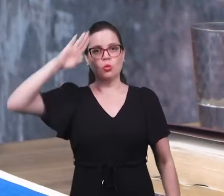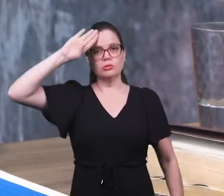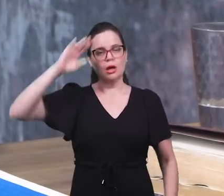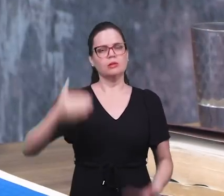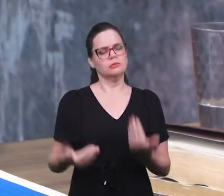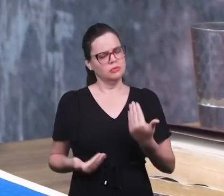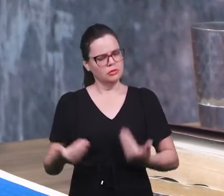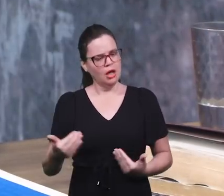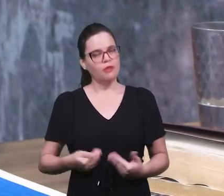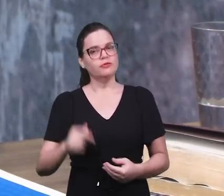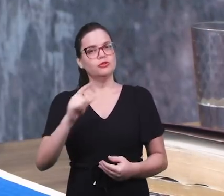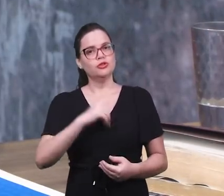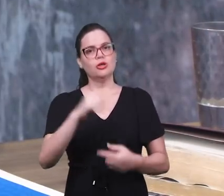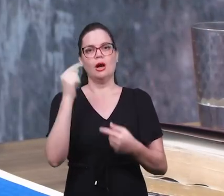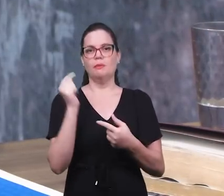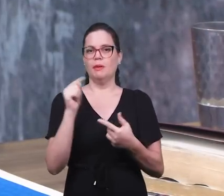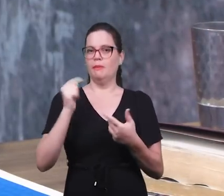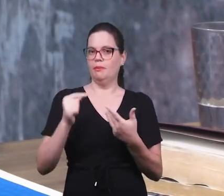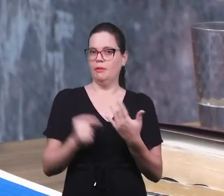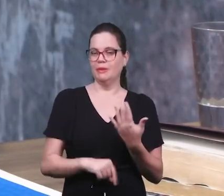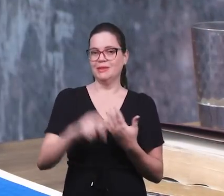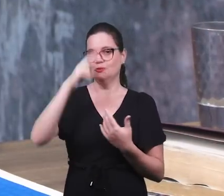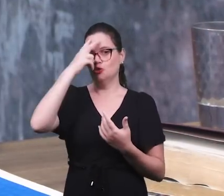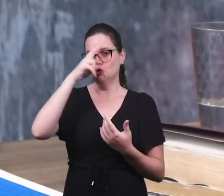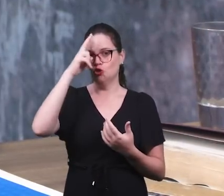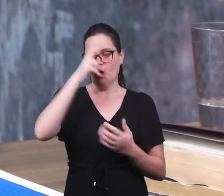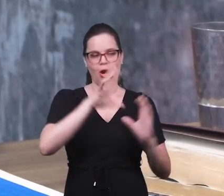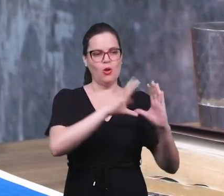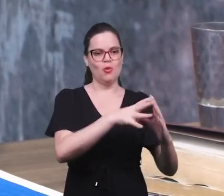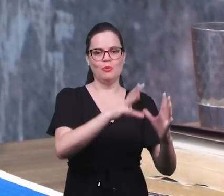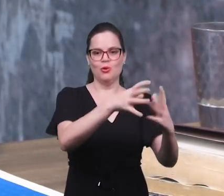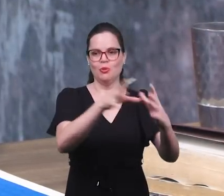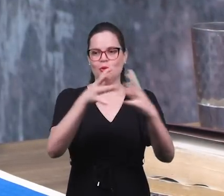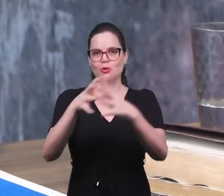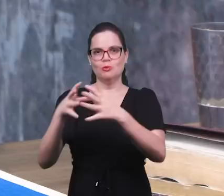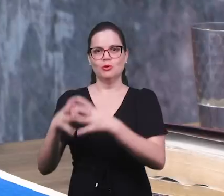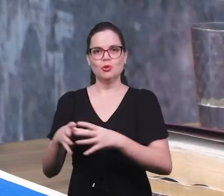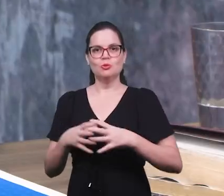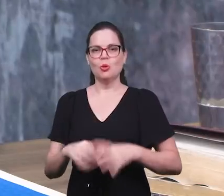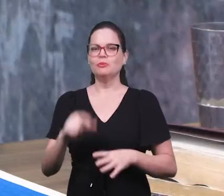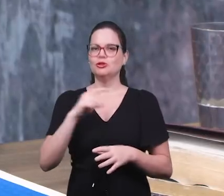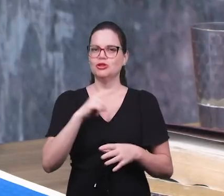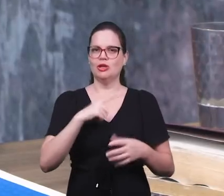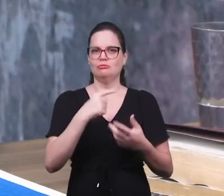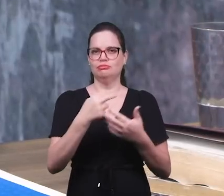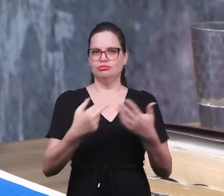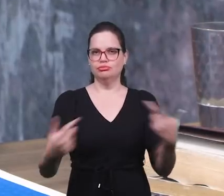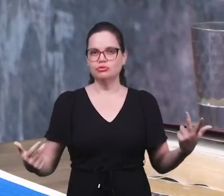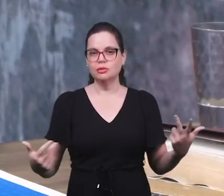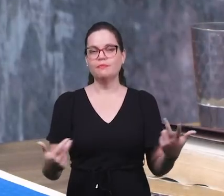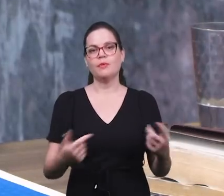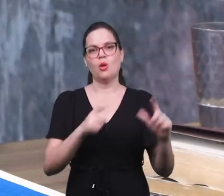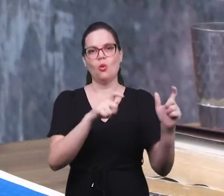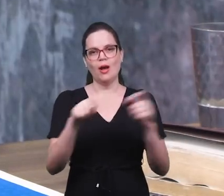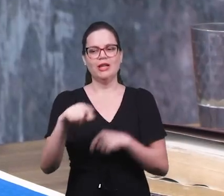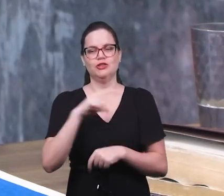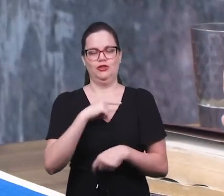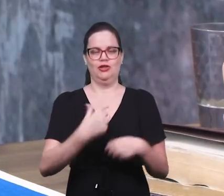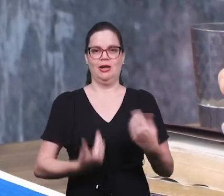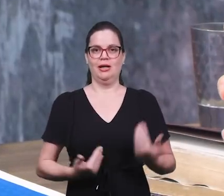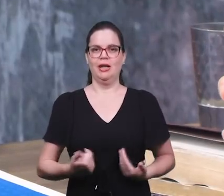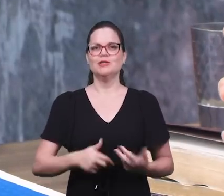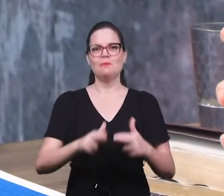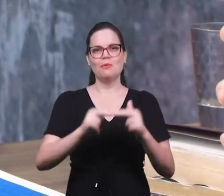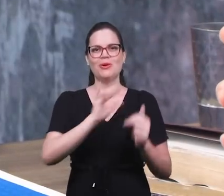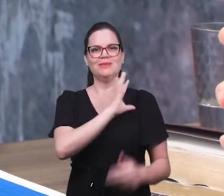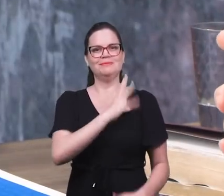então foi, do ponto de vista histórico, uma tacada de mestre do Constantino. E aí começa a ter